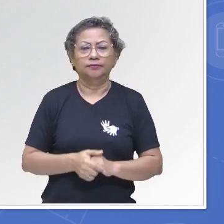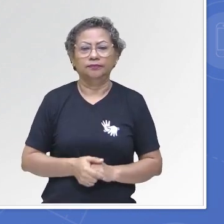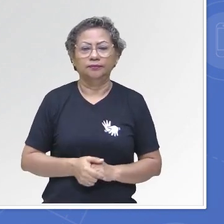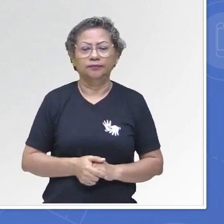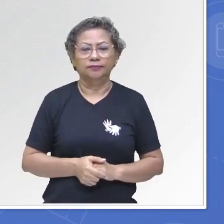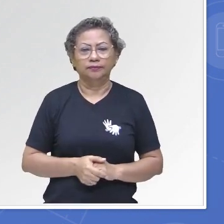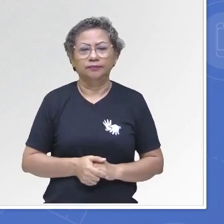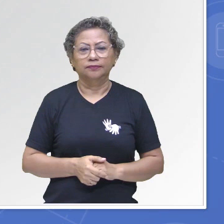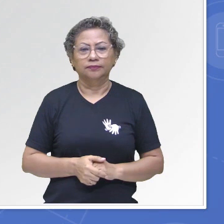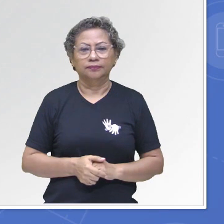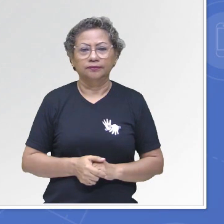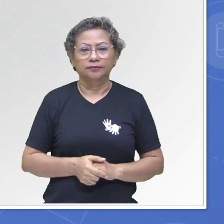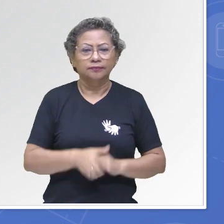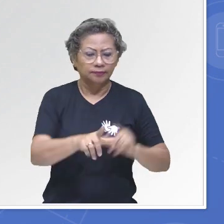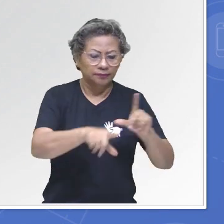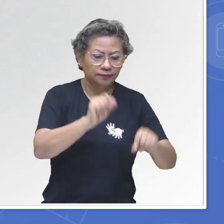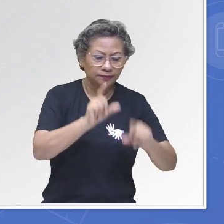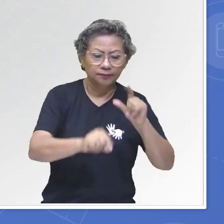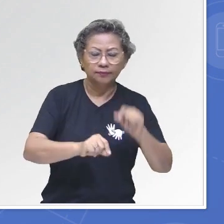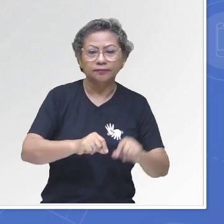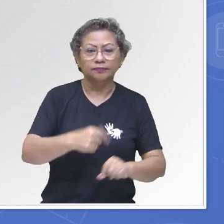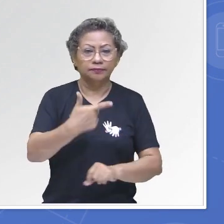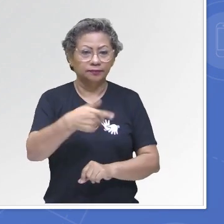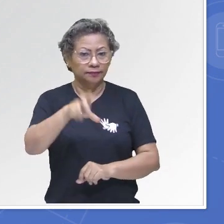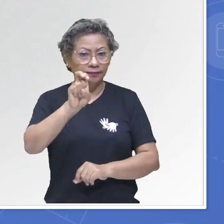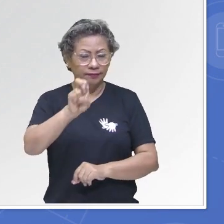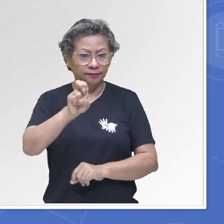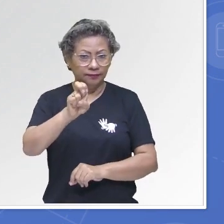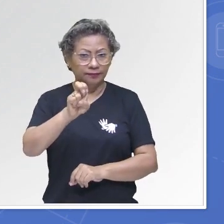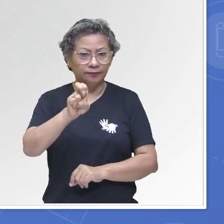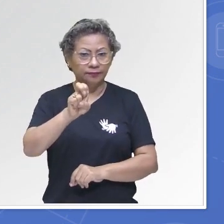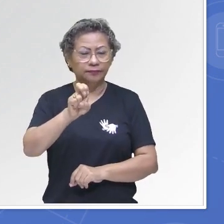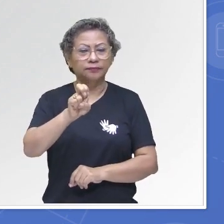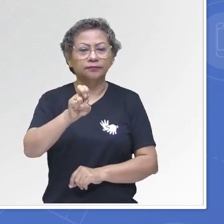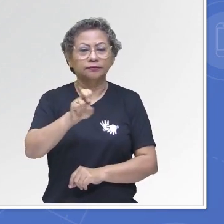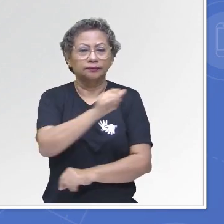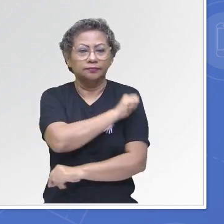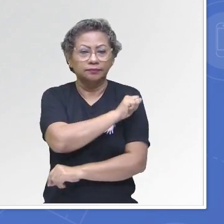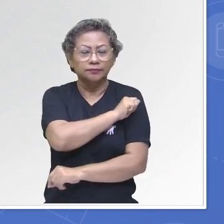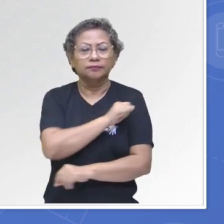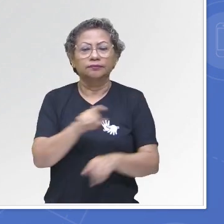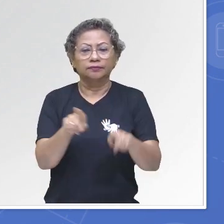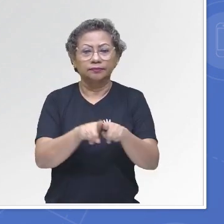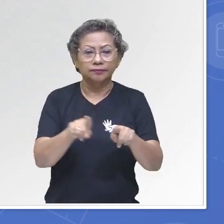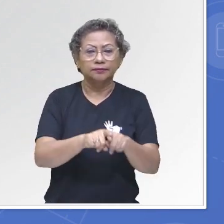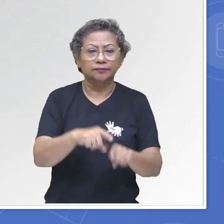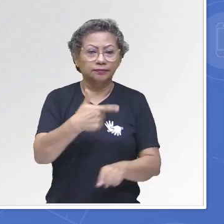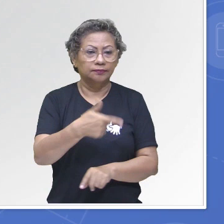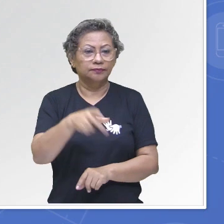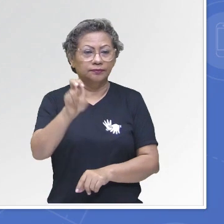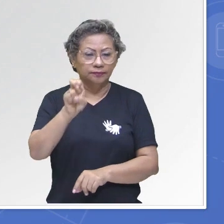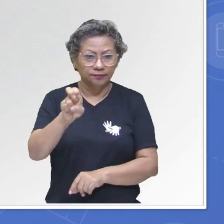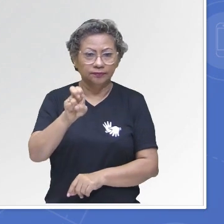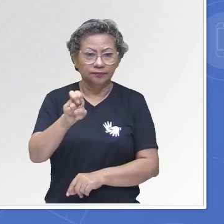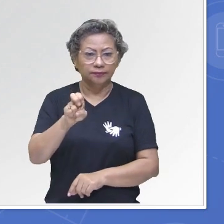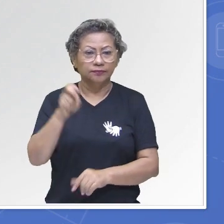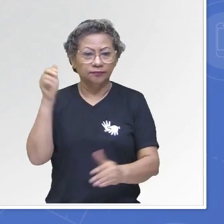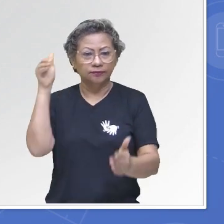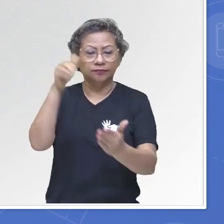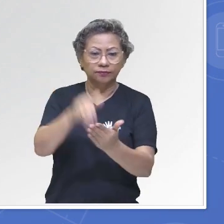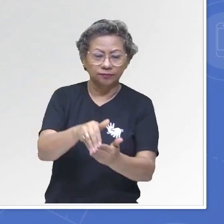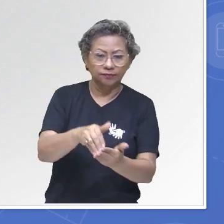obtendo amostras aleatórias de 25 calouros, 25 alunos do segundo ano, 25 alunos do terceiro ano e 25 alunos do último